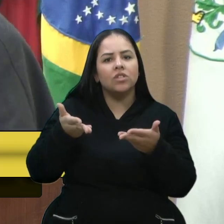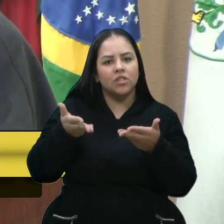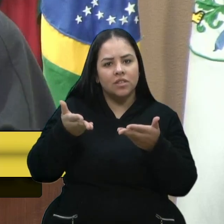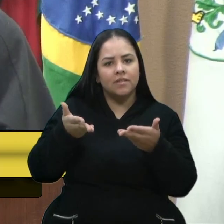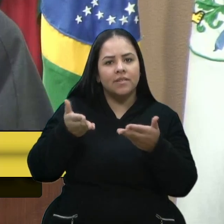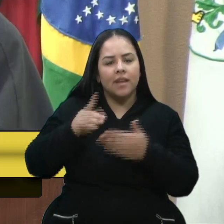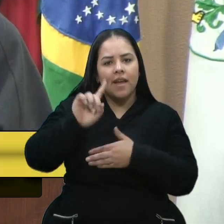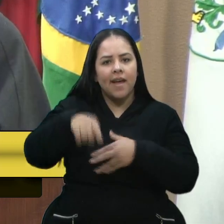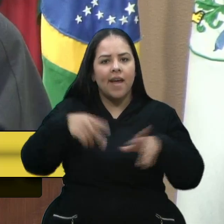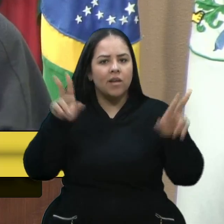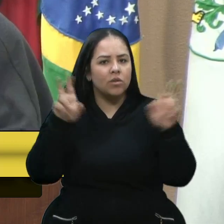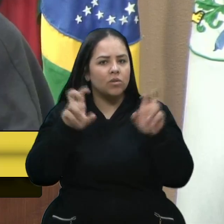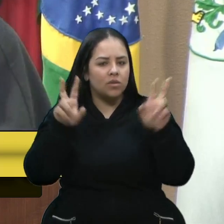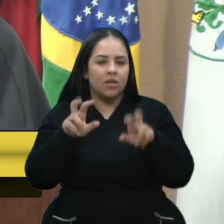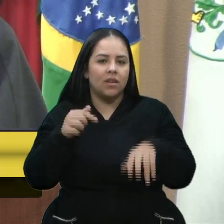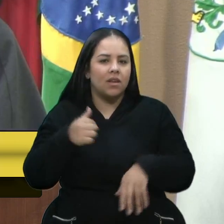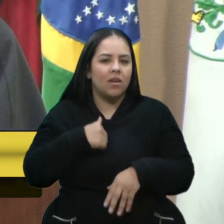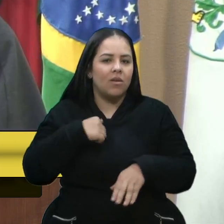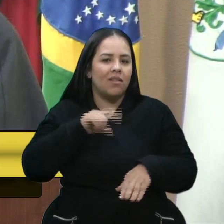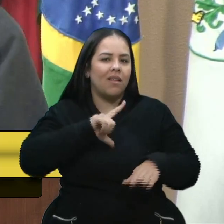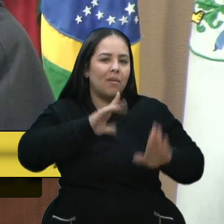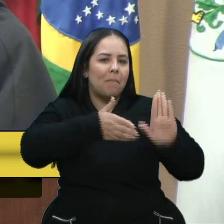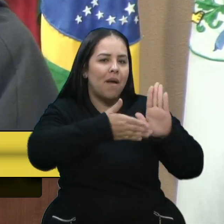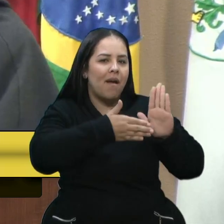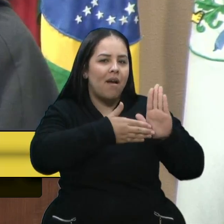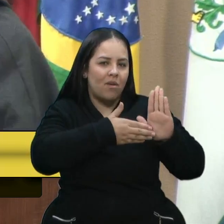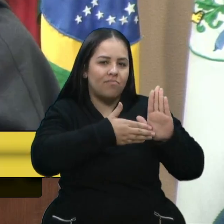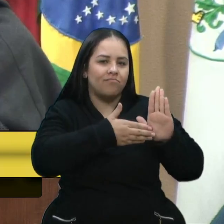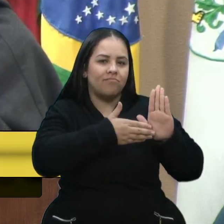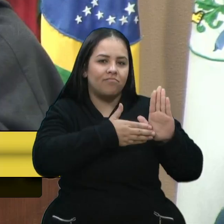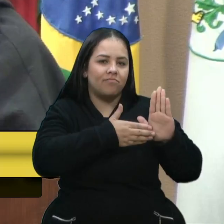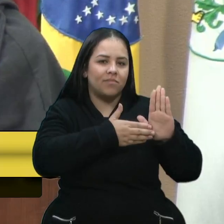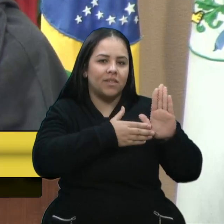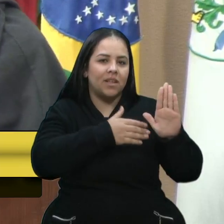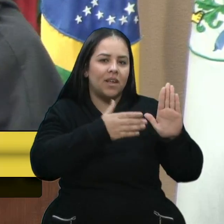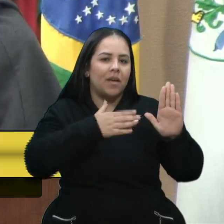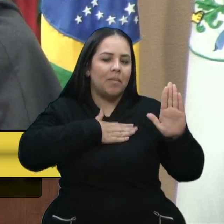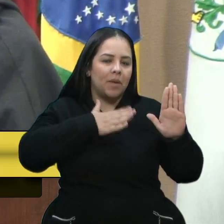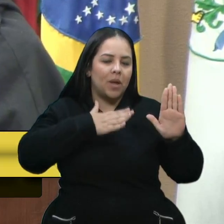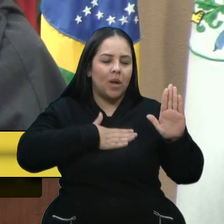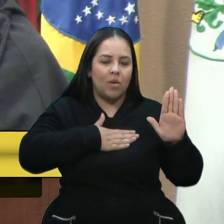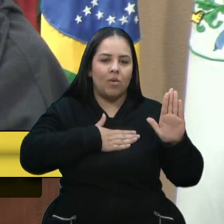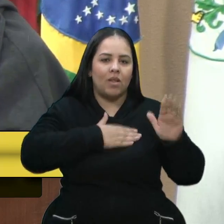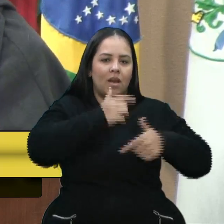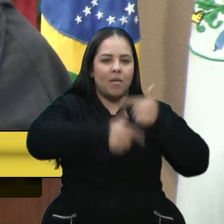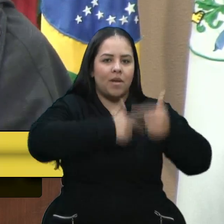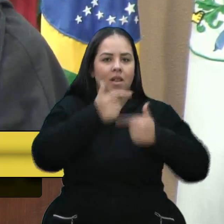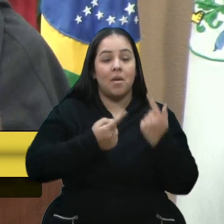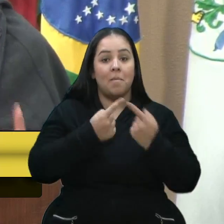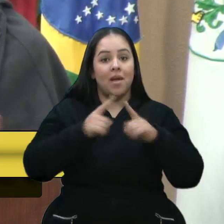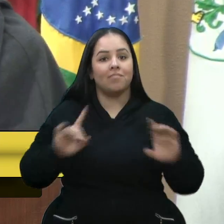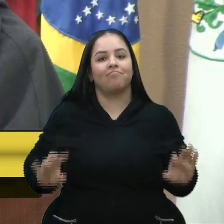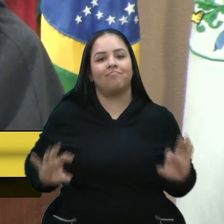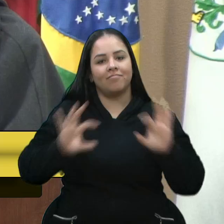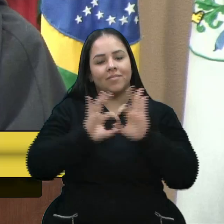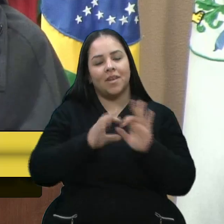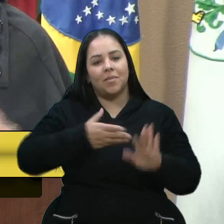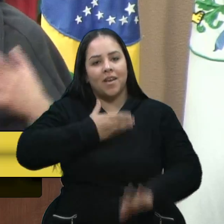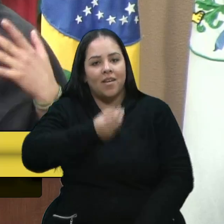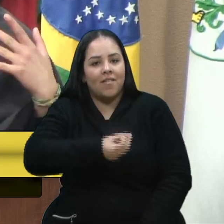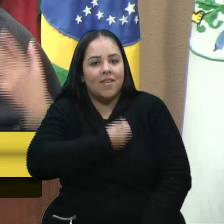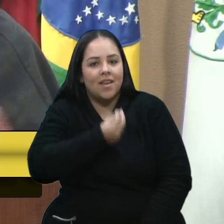um assunto que eu tenho como pauta do meu mandato, mas que também tem ligação com a minha vida, desde a